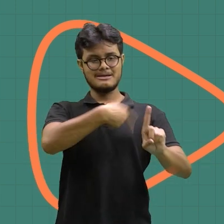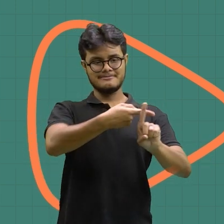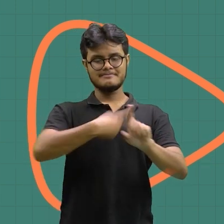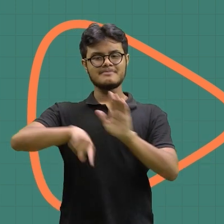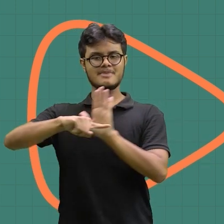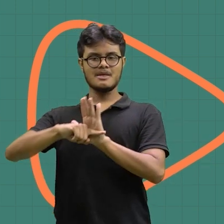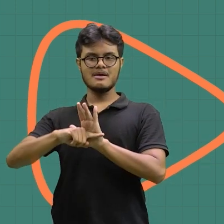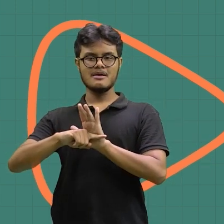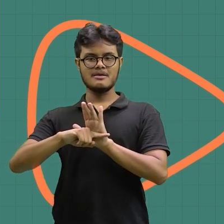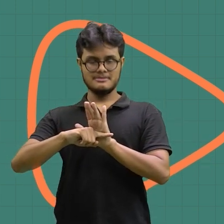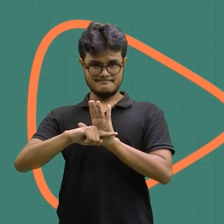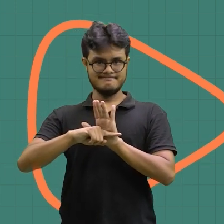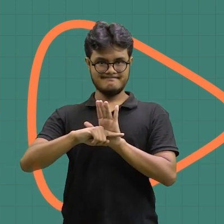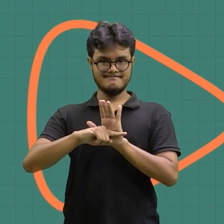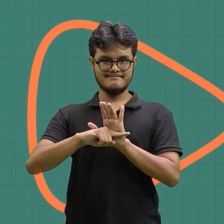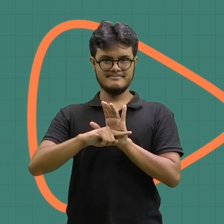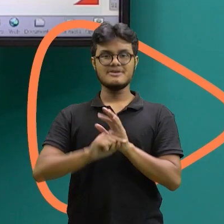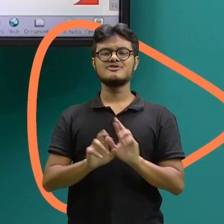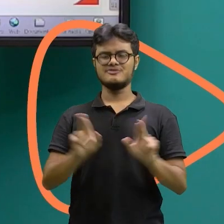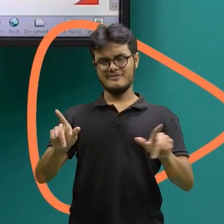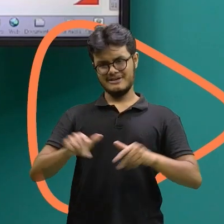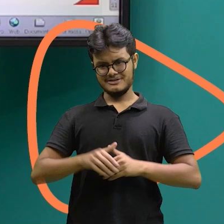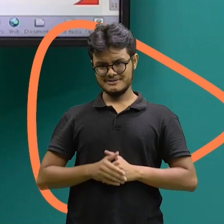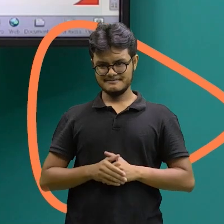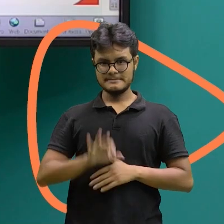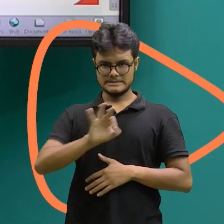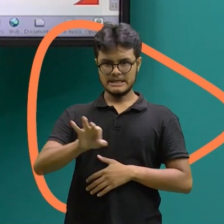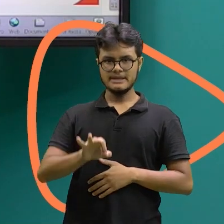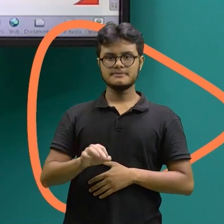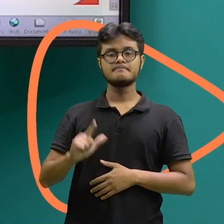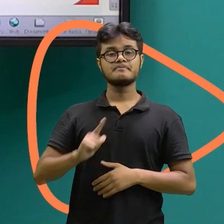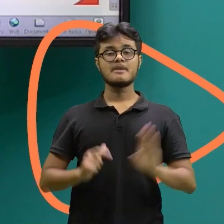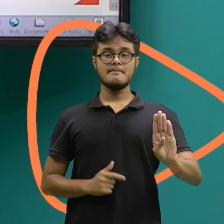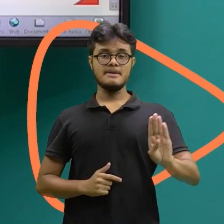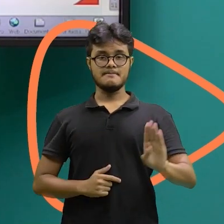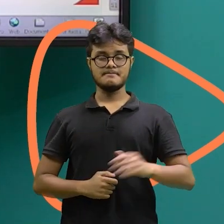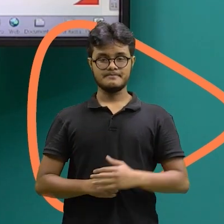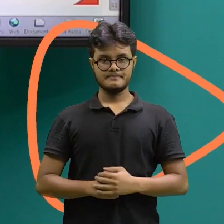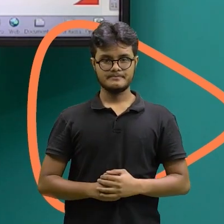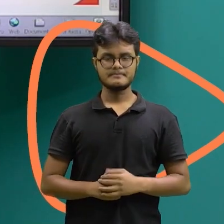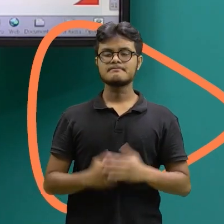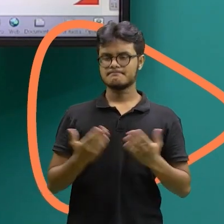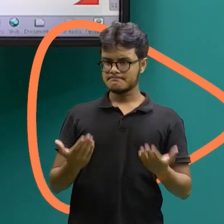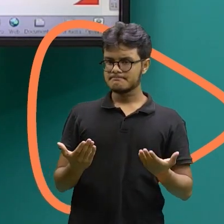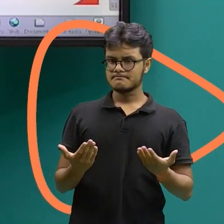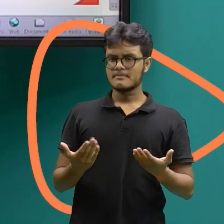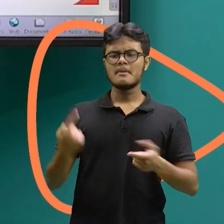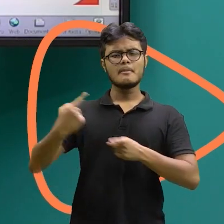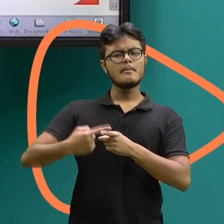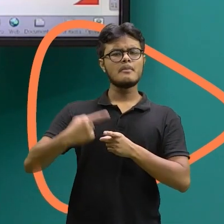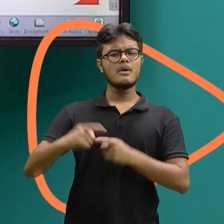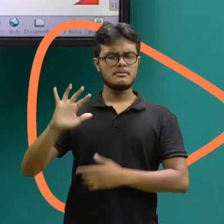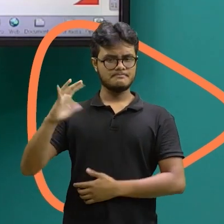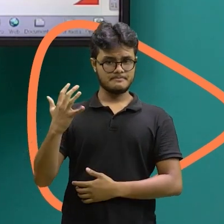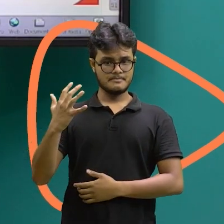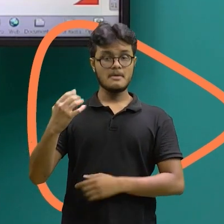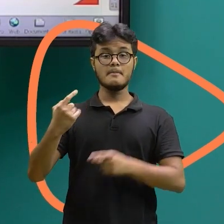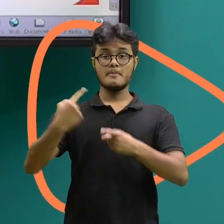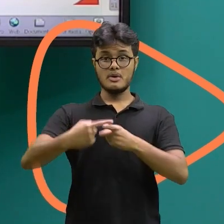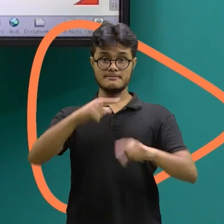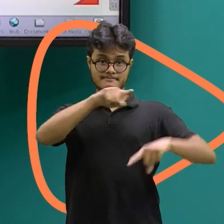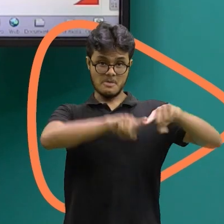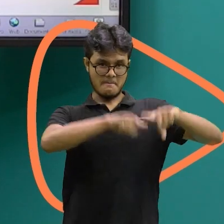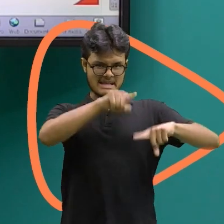toalha escoam para o corpo do estudante. Correto aí na minha letra B. Isso acontece por quê? Porque os materiais